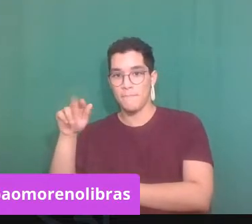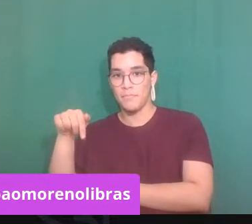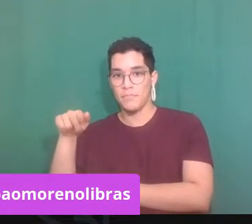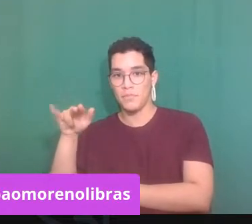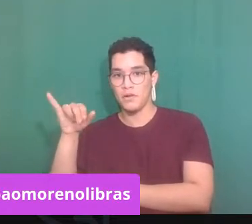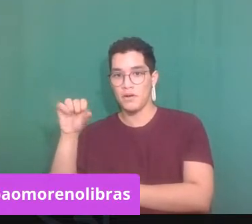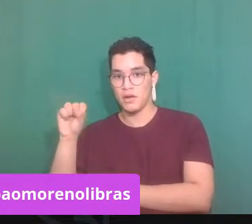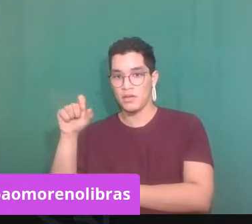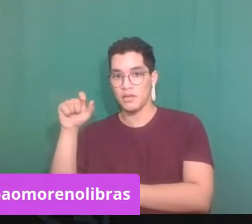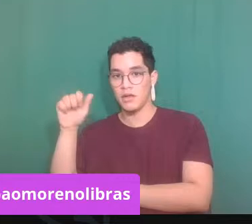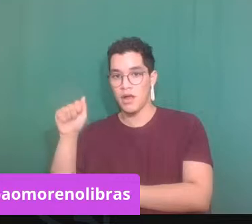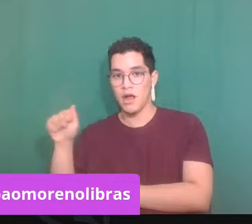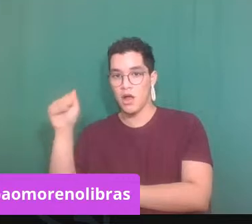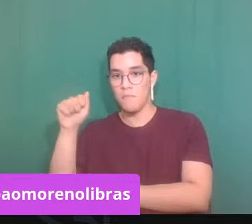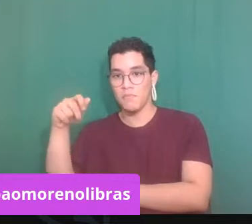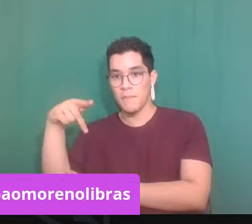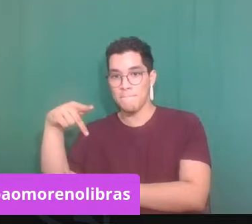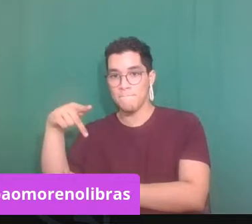marquese@pucs.br.